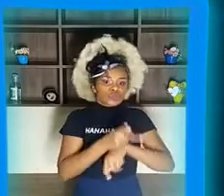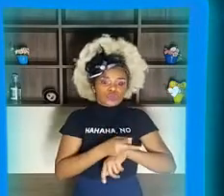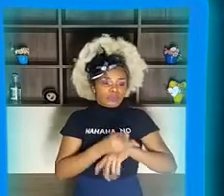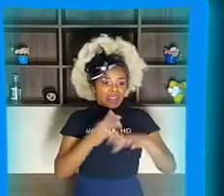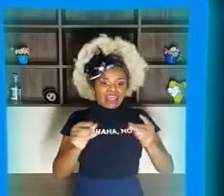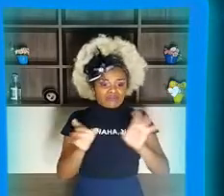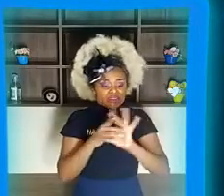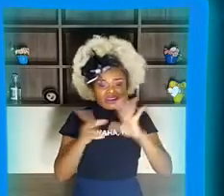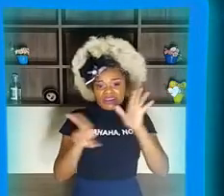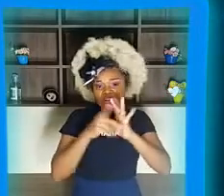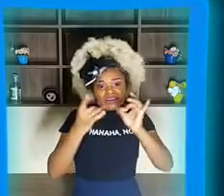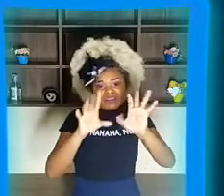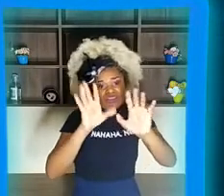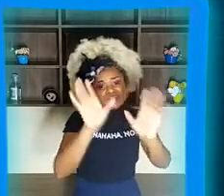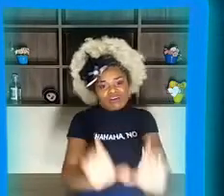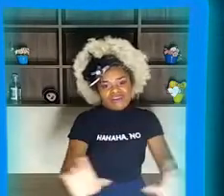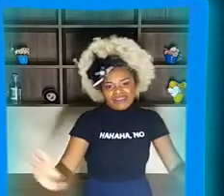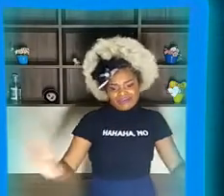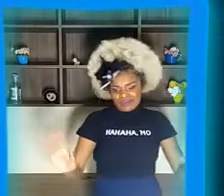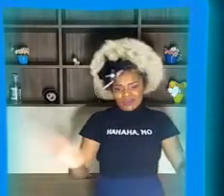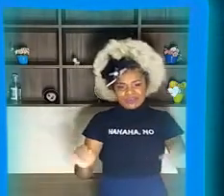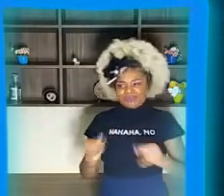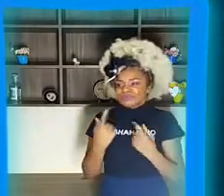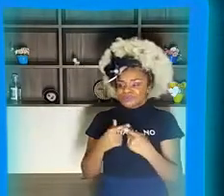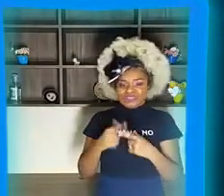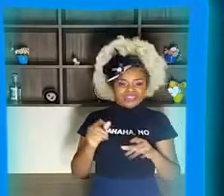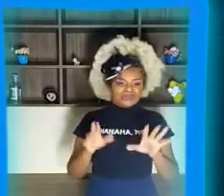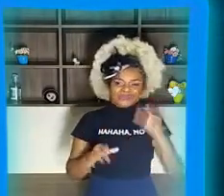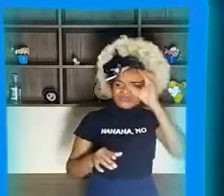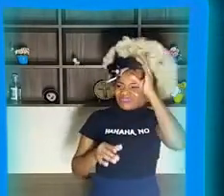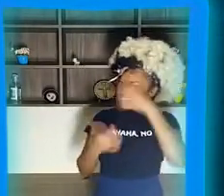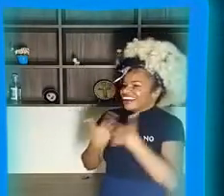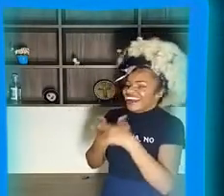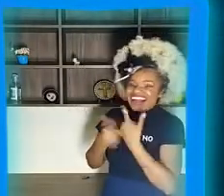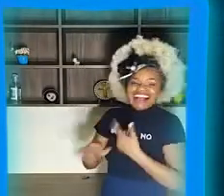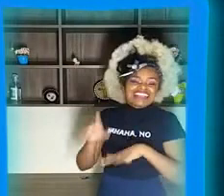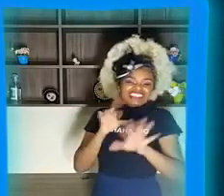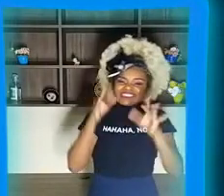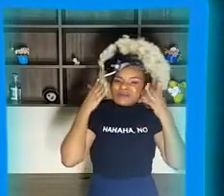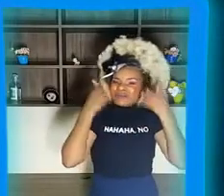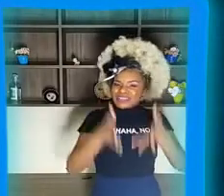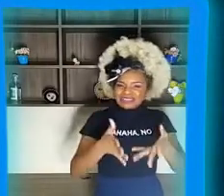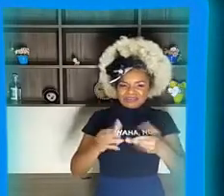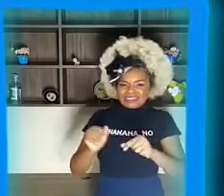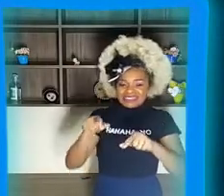só. Só com vocês. Pegar assim um. Só os integrantes da oficina já dá.